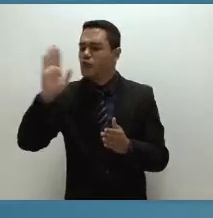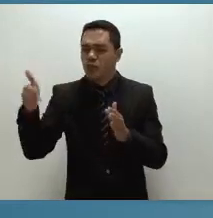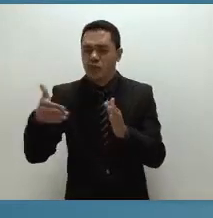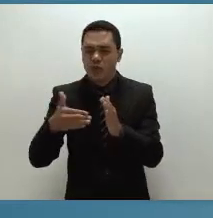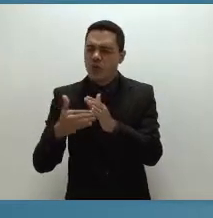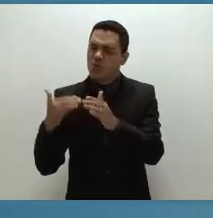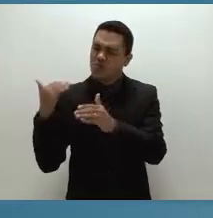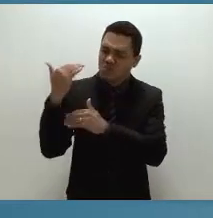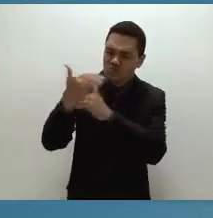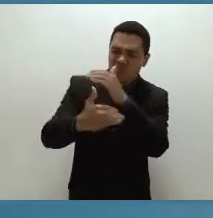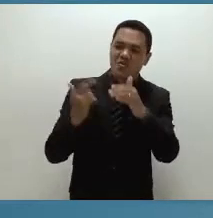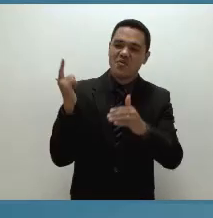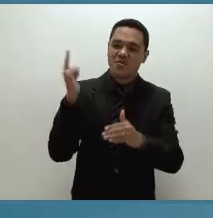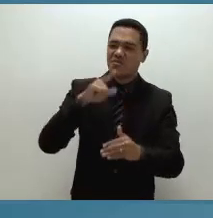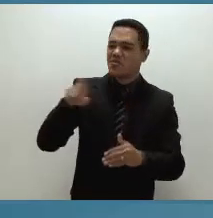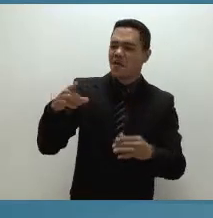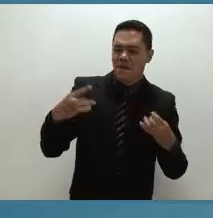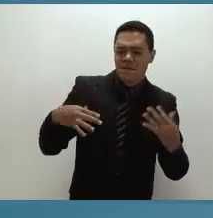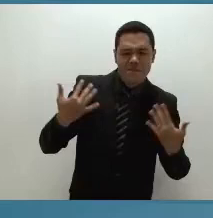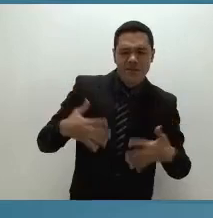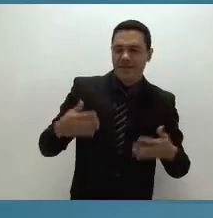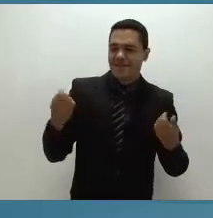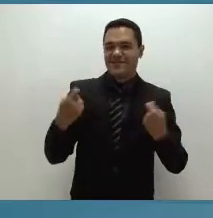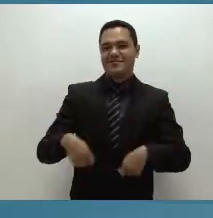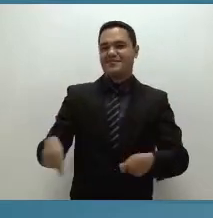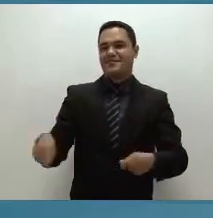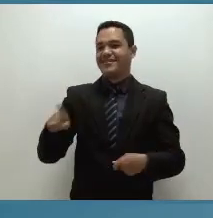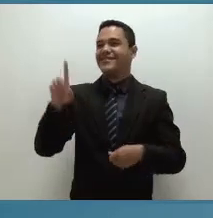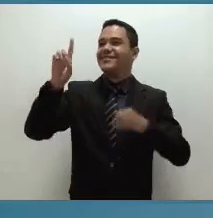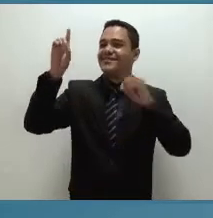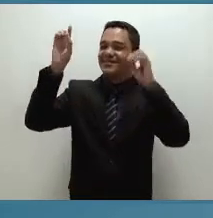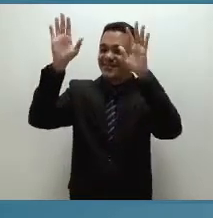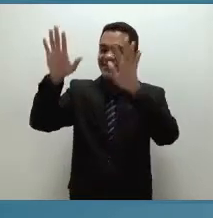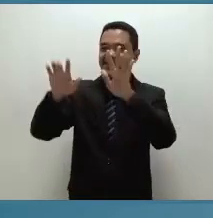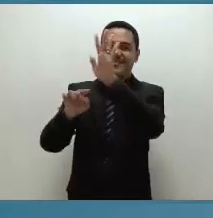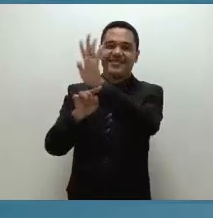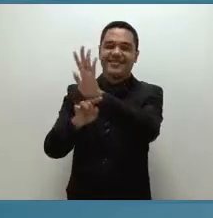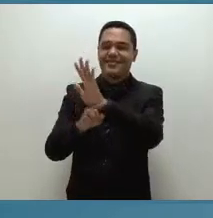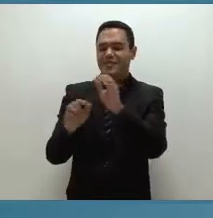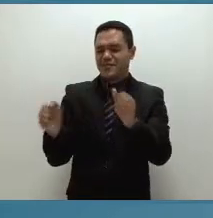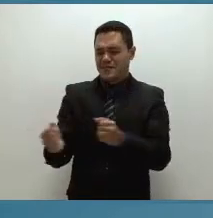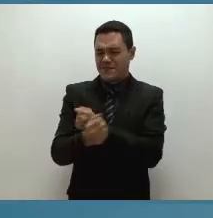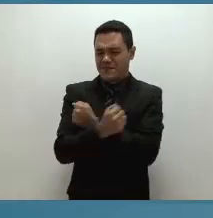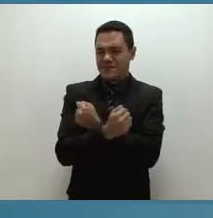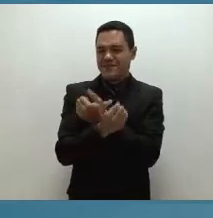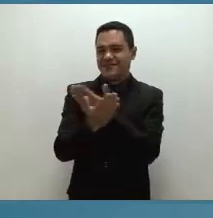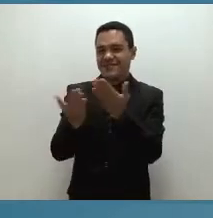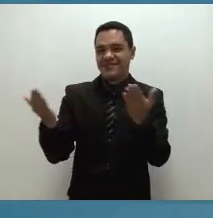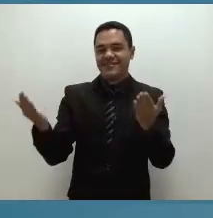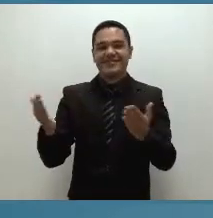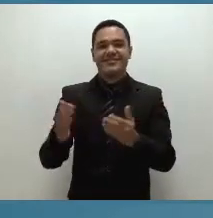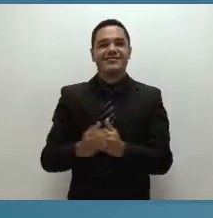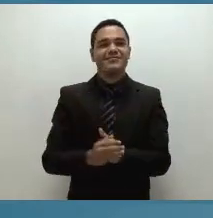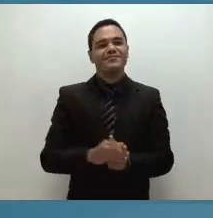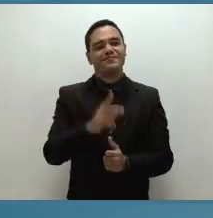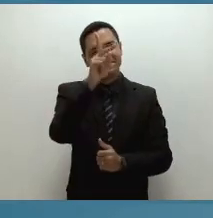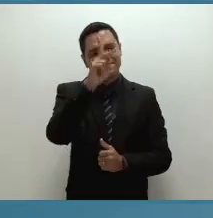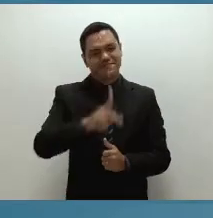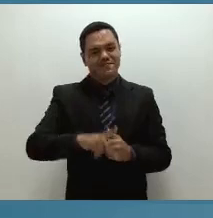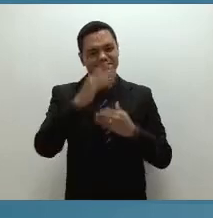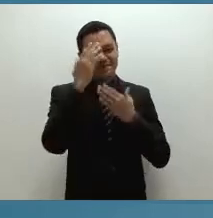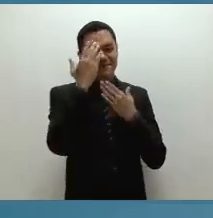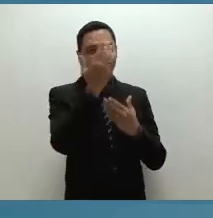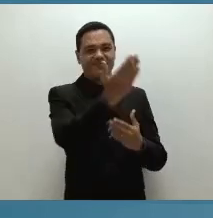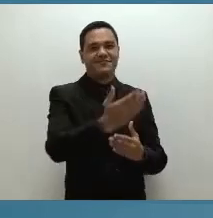são capazes e serão iluminados por Deus. Um grande abraço a todos vocês. Senhora Presidente, muito